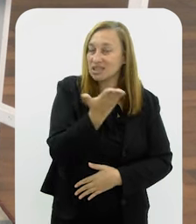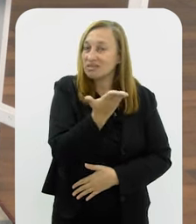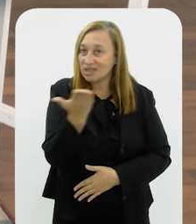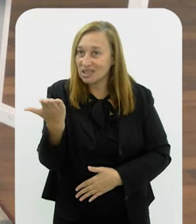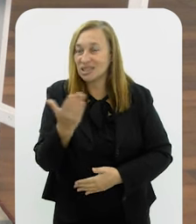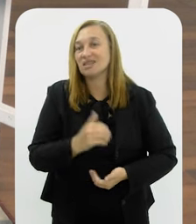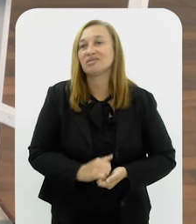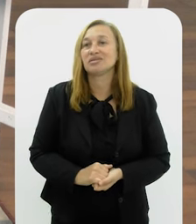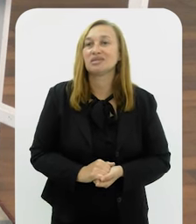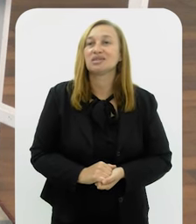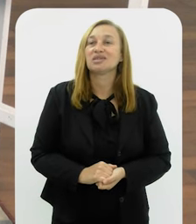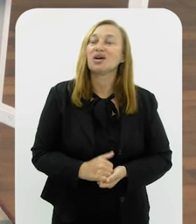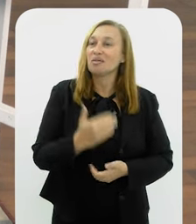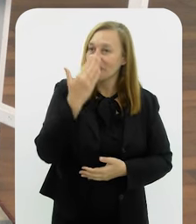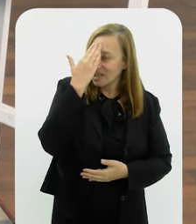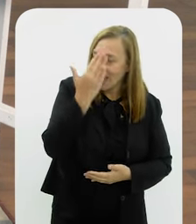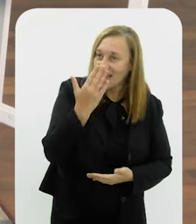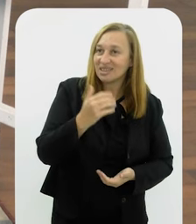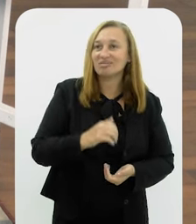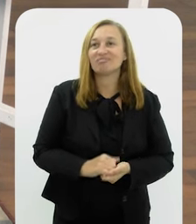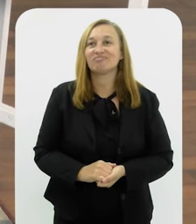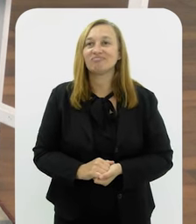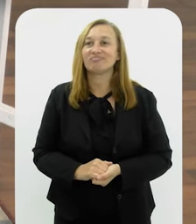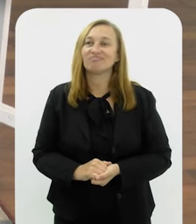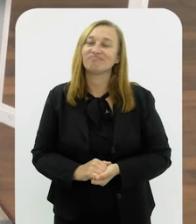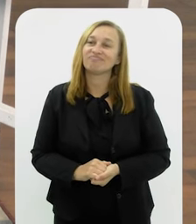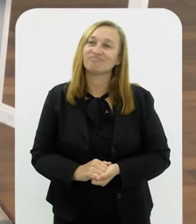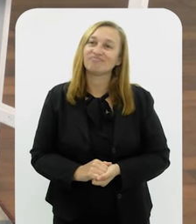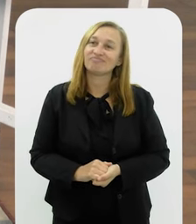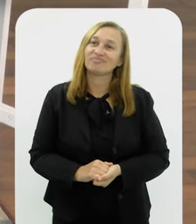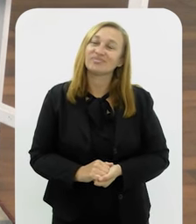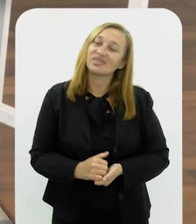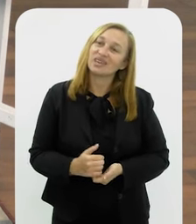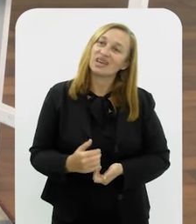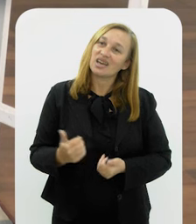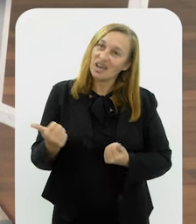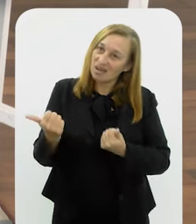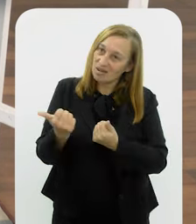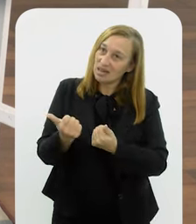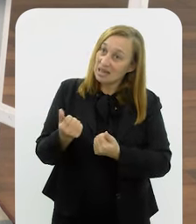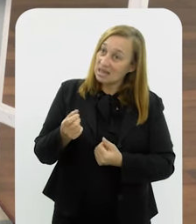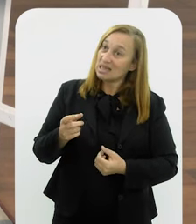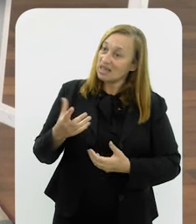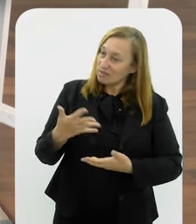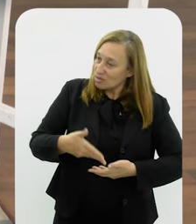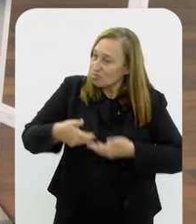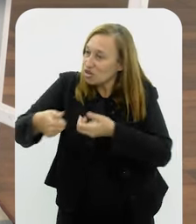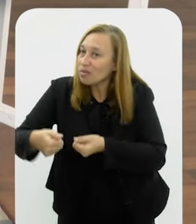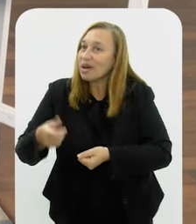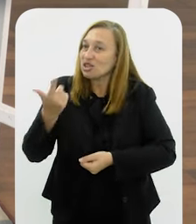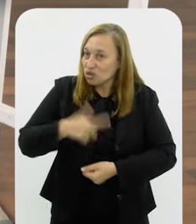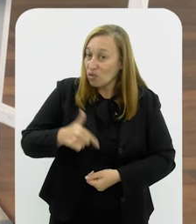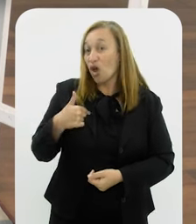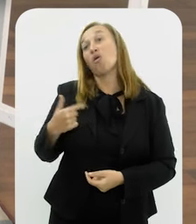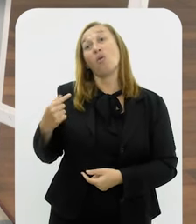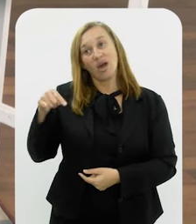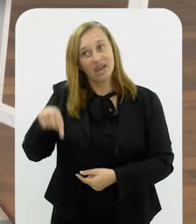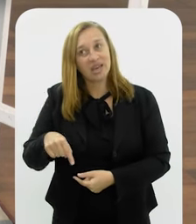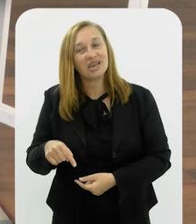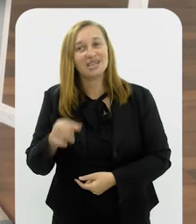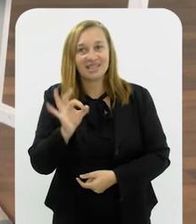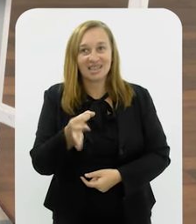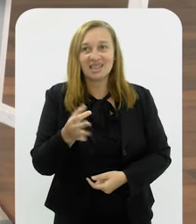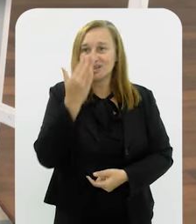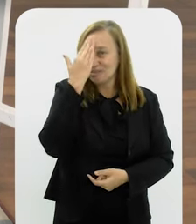eu agradeço demais a tua presença, tá bom? Eu que agradeço. Muito obrigado. Ô, querido. E conta comigo. Se quiser me chamar mais uma vez, eu venho.